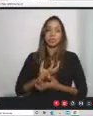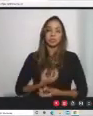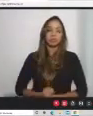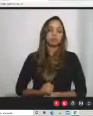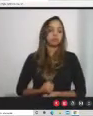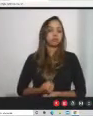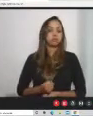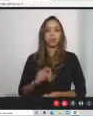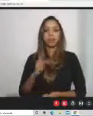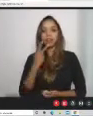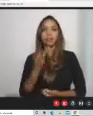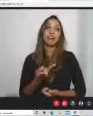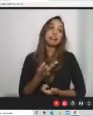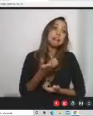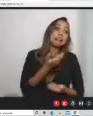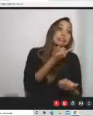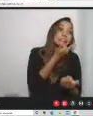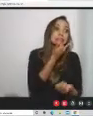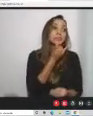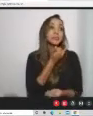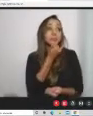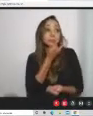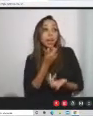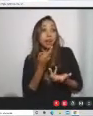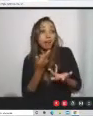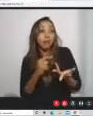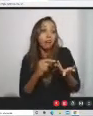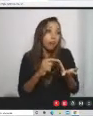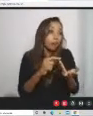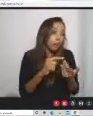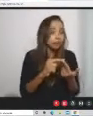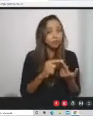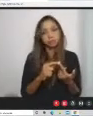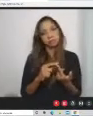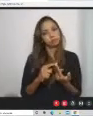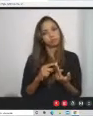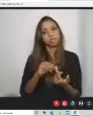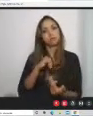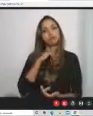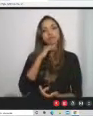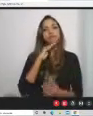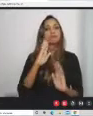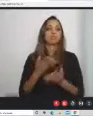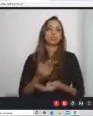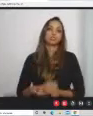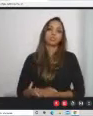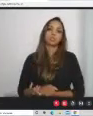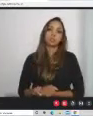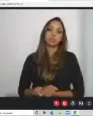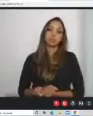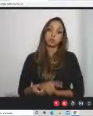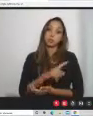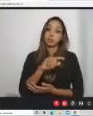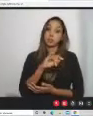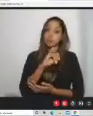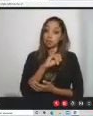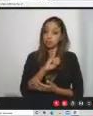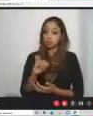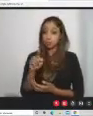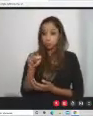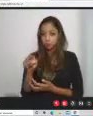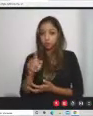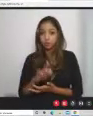desculpa. Né? Não é nada justificável que a desculpa que deram para Vossa Excelência foi que era a